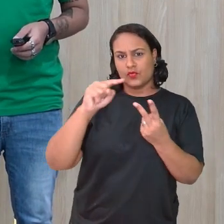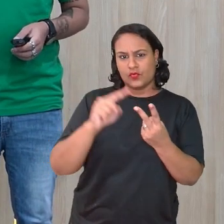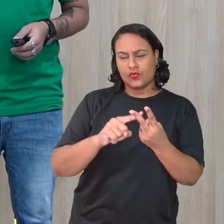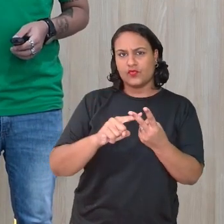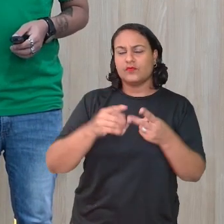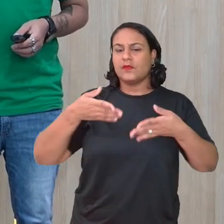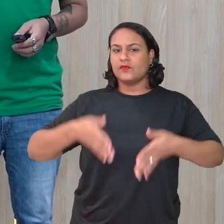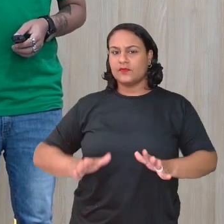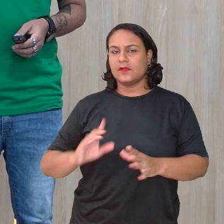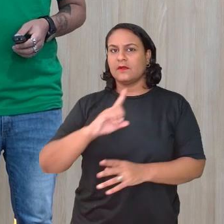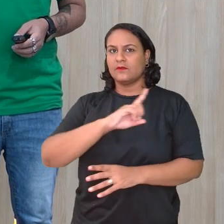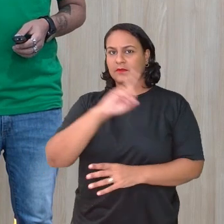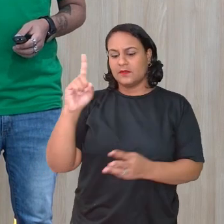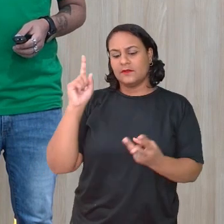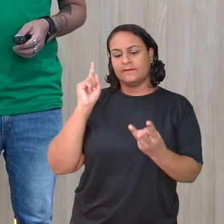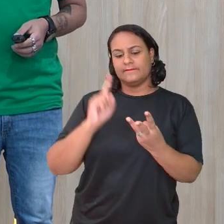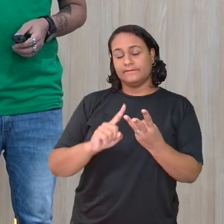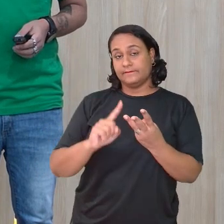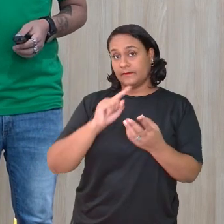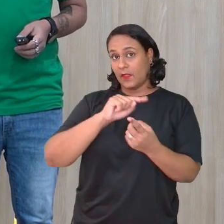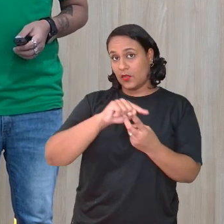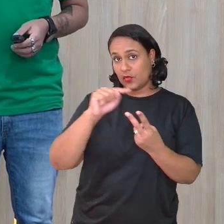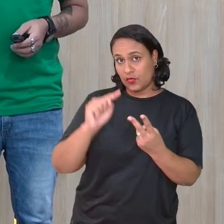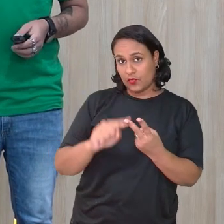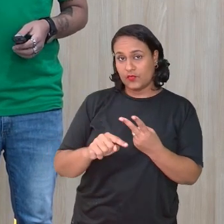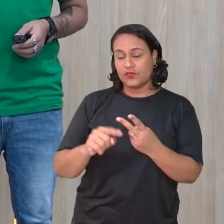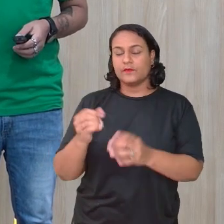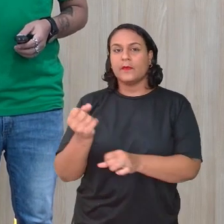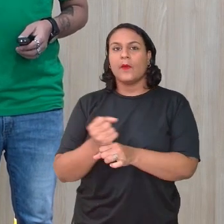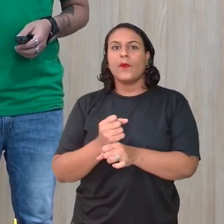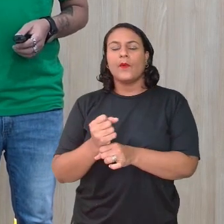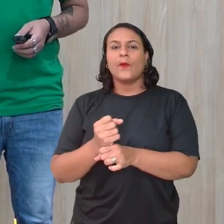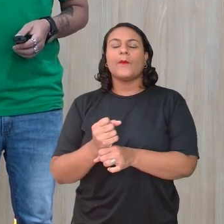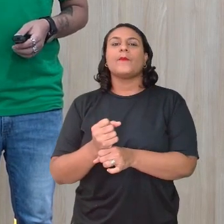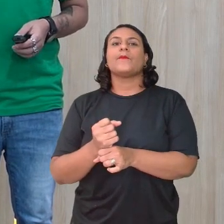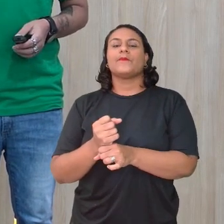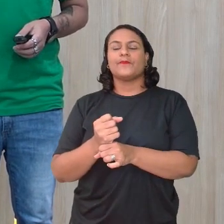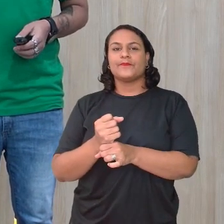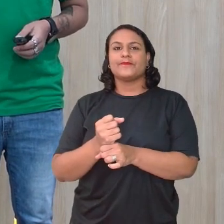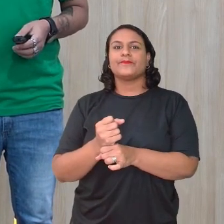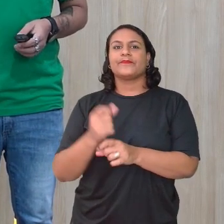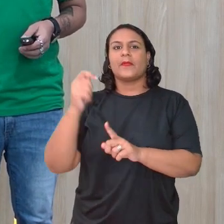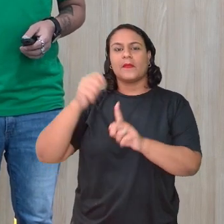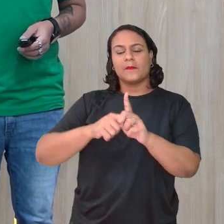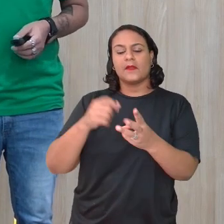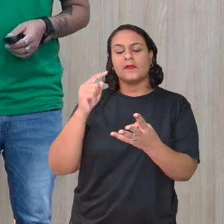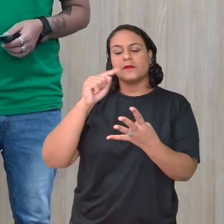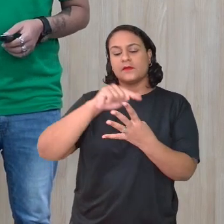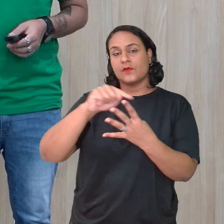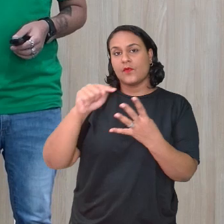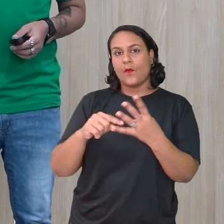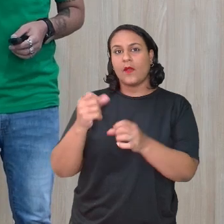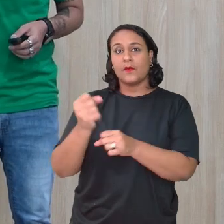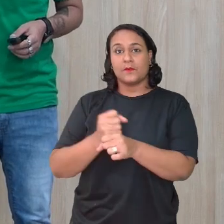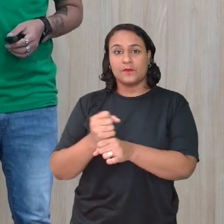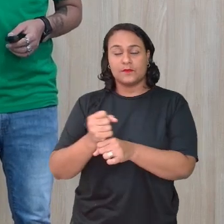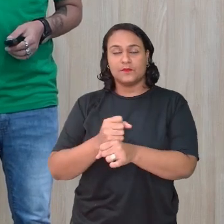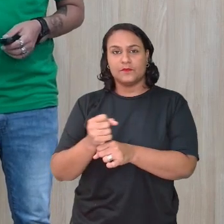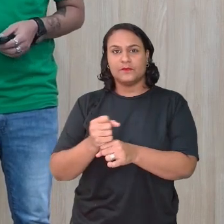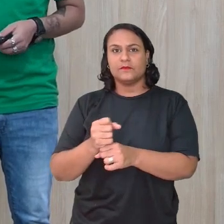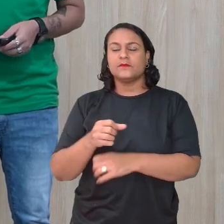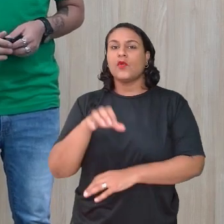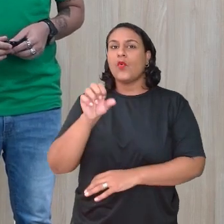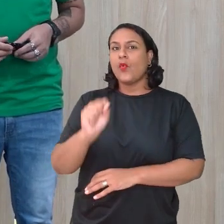você nasceu, 2 dígitos, 2 números para o mês e 4 dígitos para o ano que você nasceu, tá certo? Então,